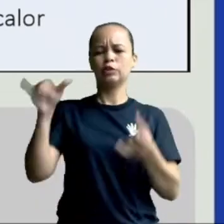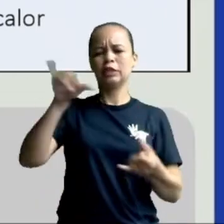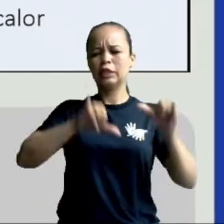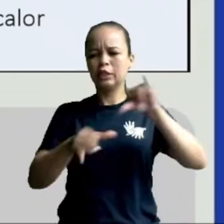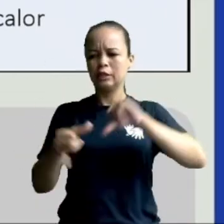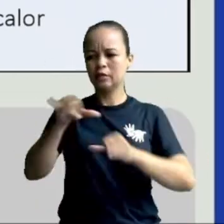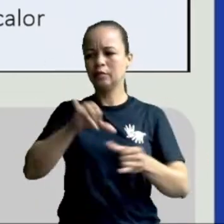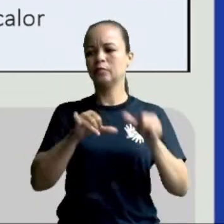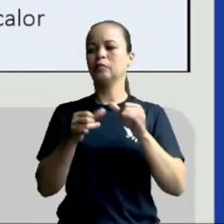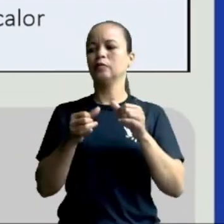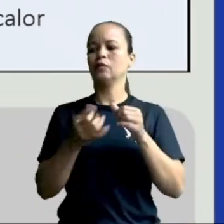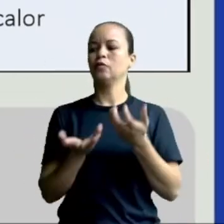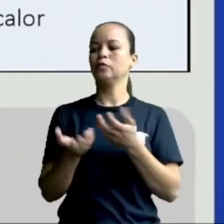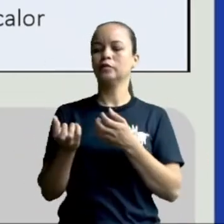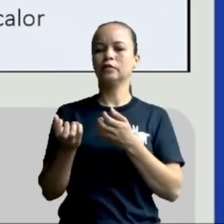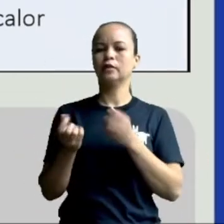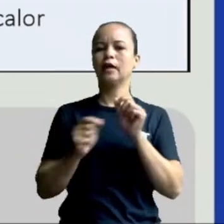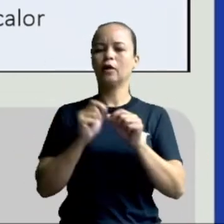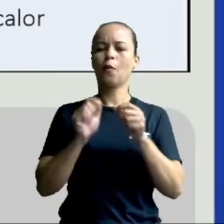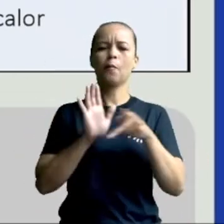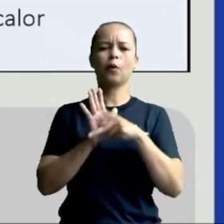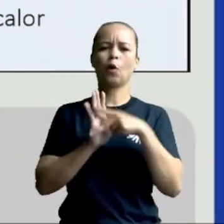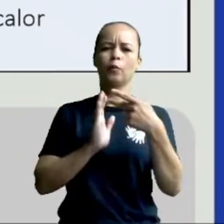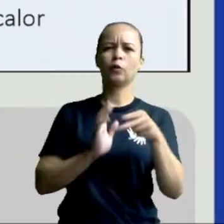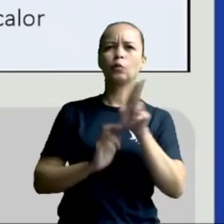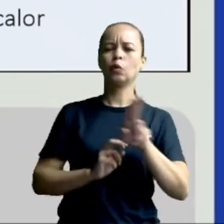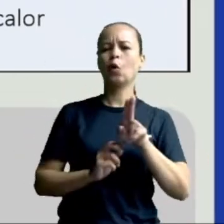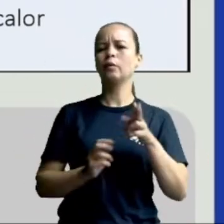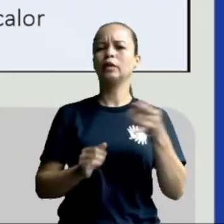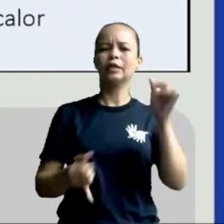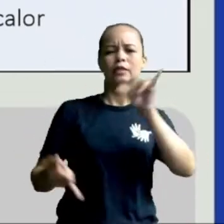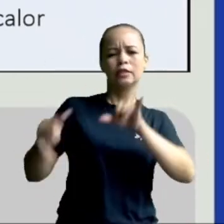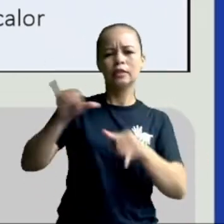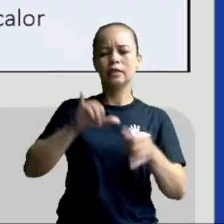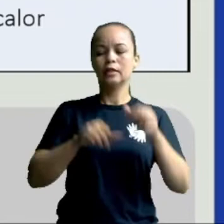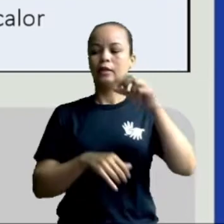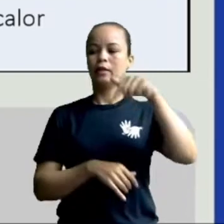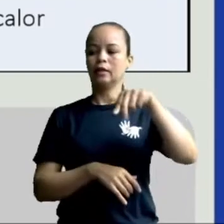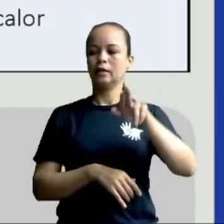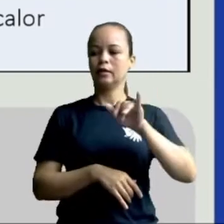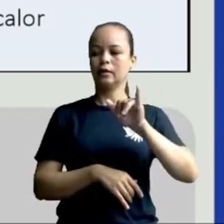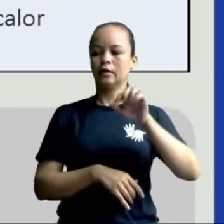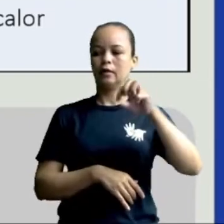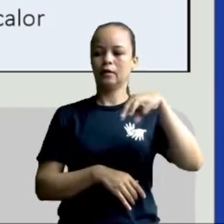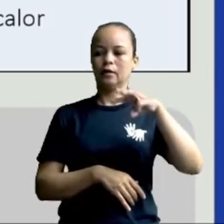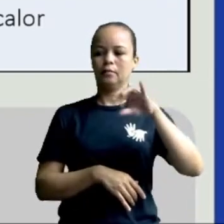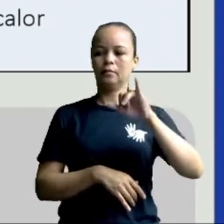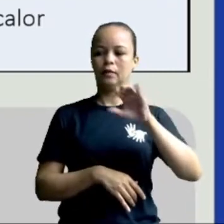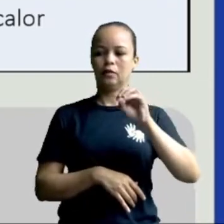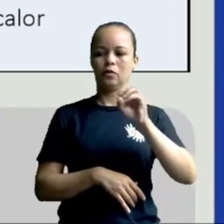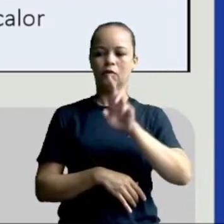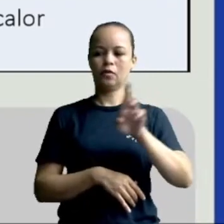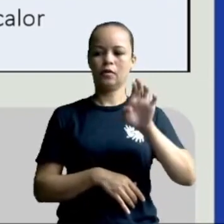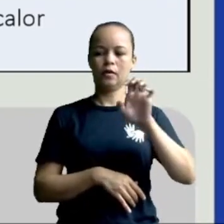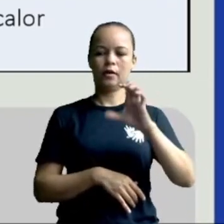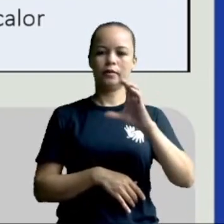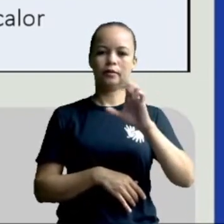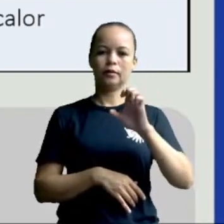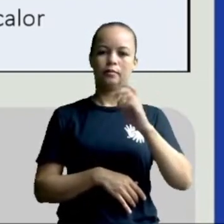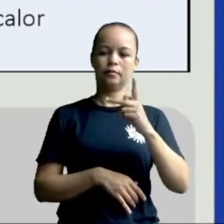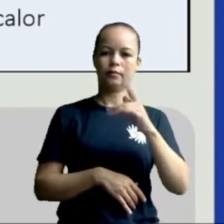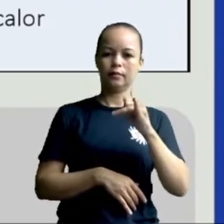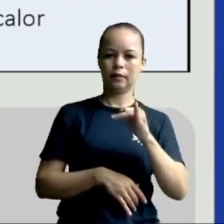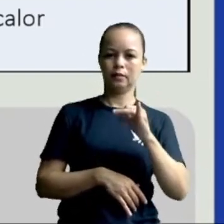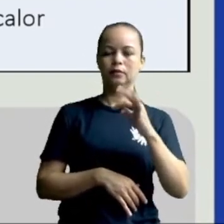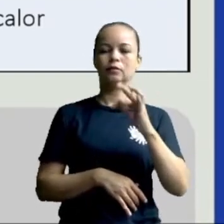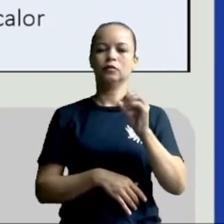os quimorreceptores, ele já, pelo próprio nome, já fala muito, né? Tem a ver com moléculas, né? Tem a ver com substâncias químicas. E